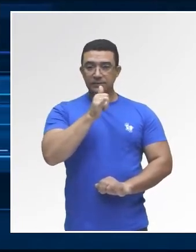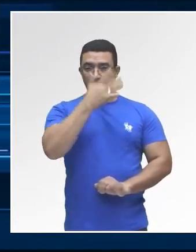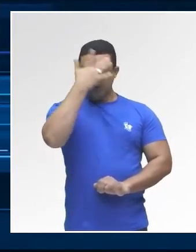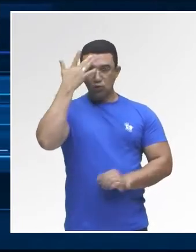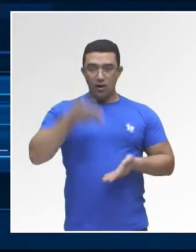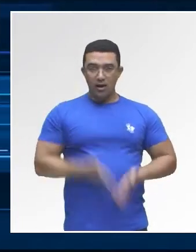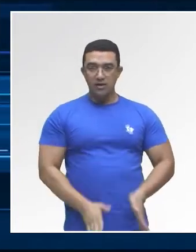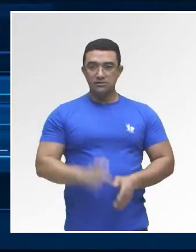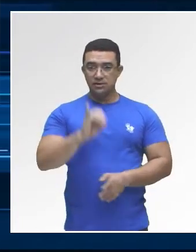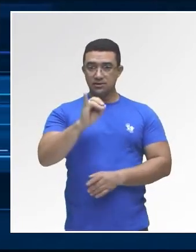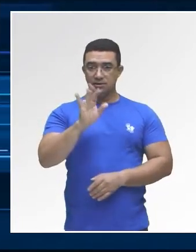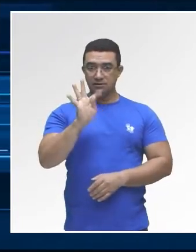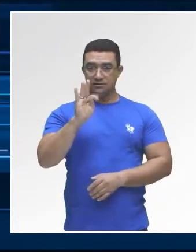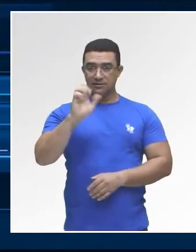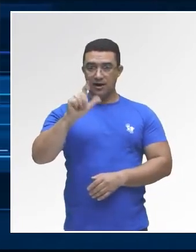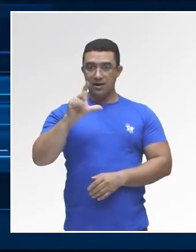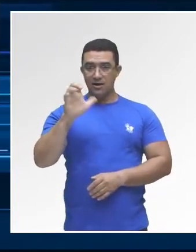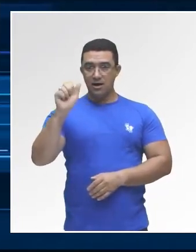Italian.